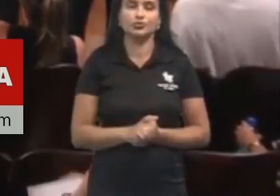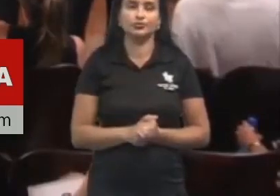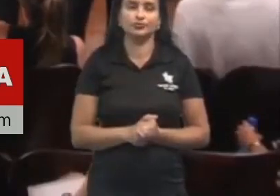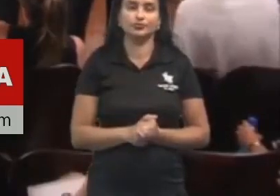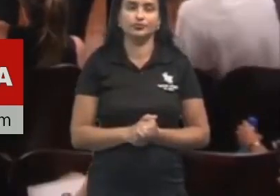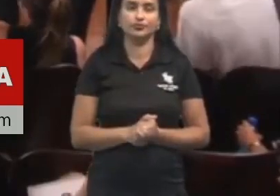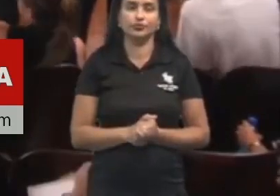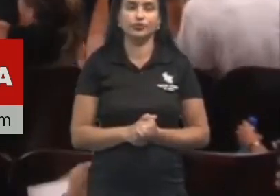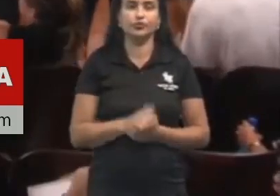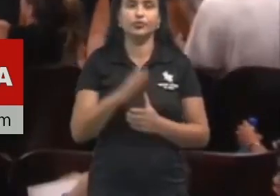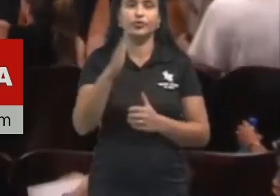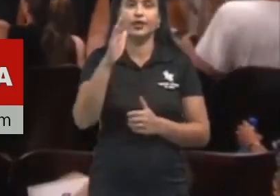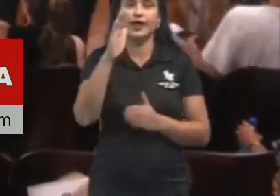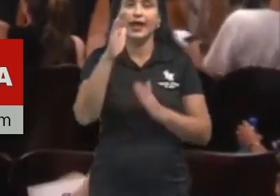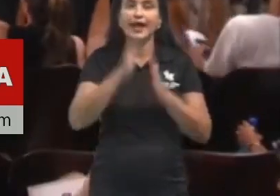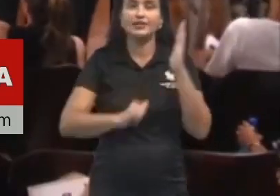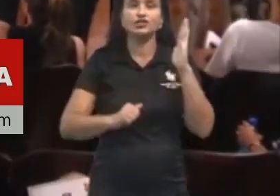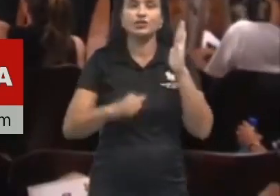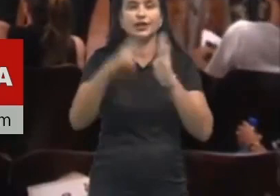matéria.